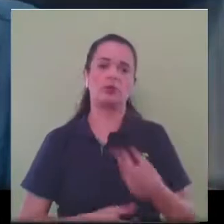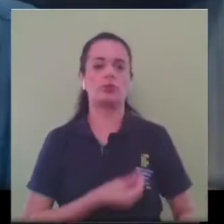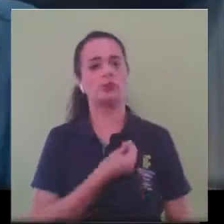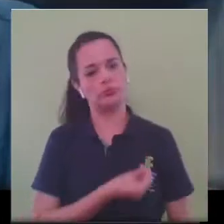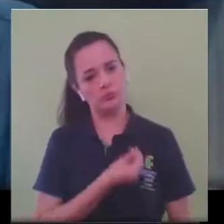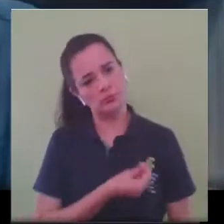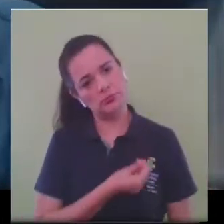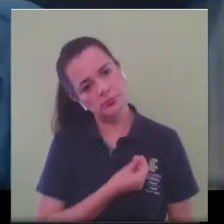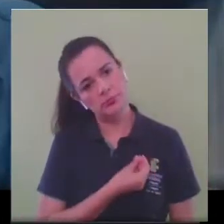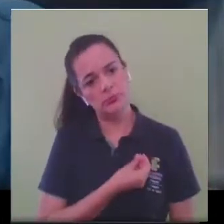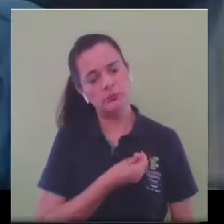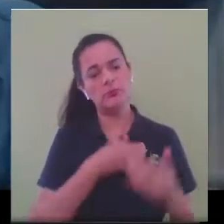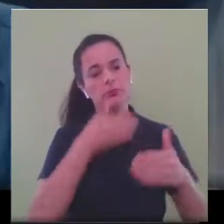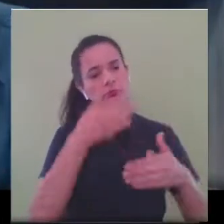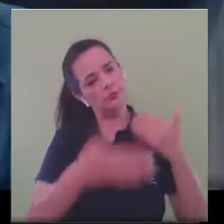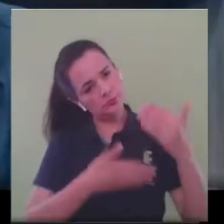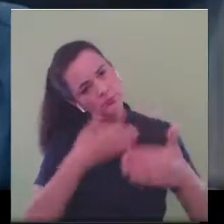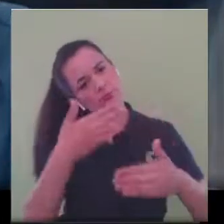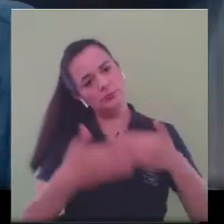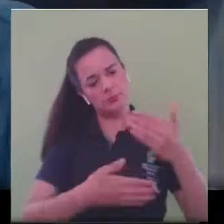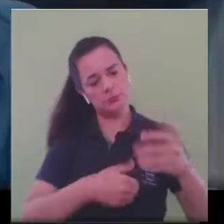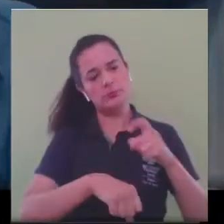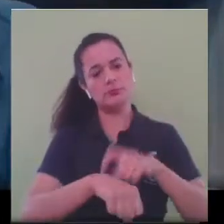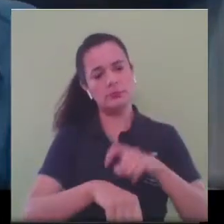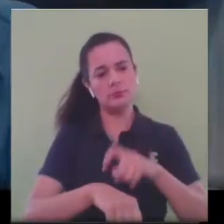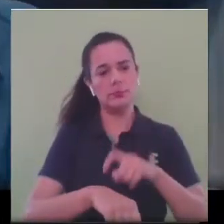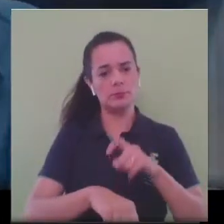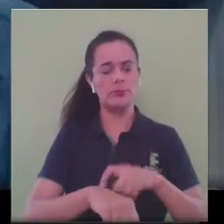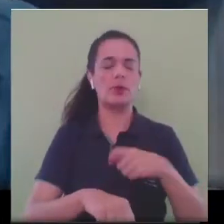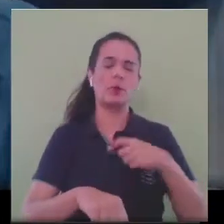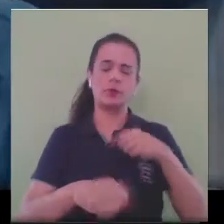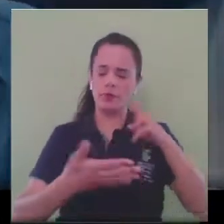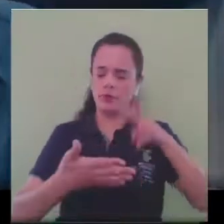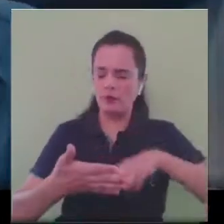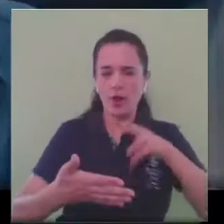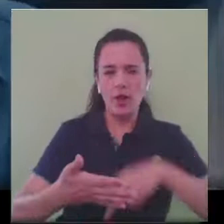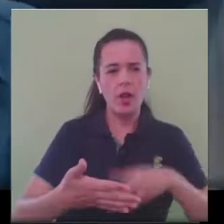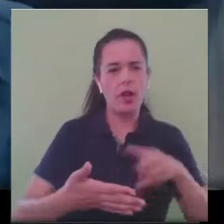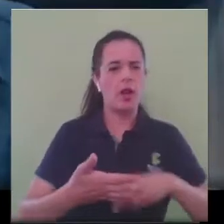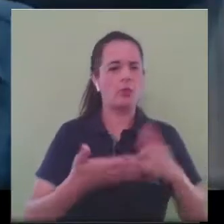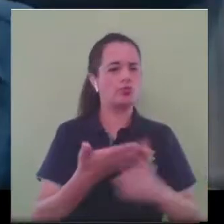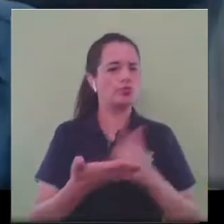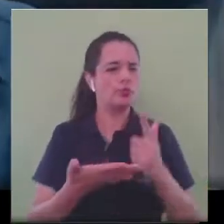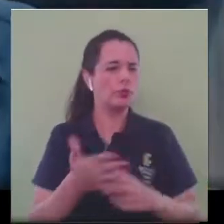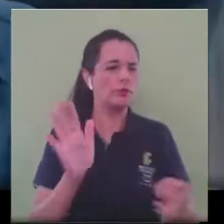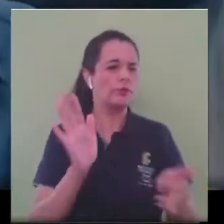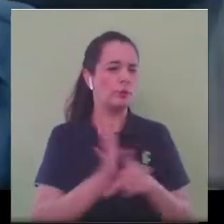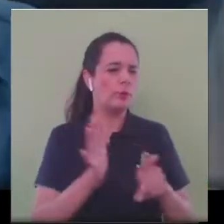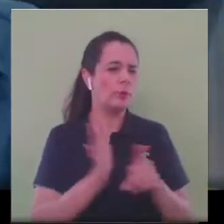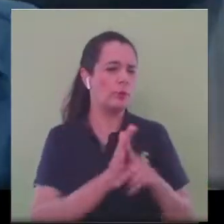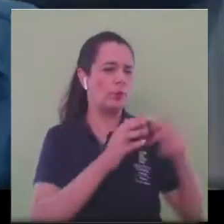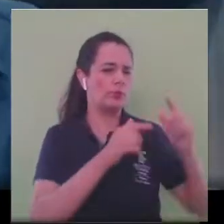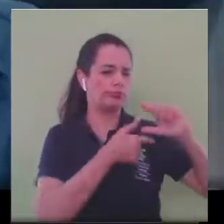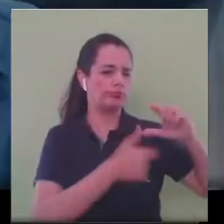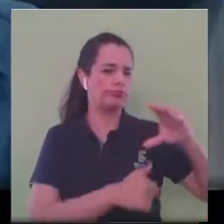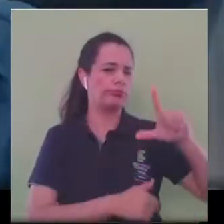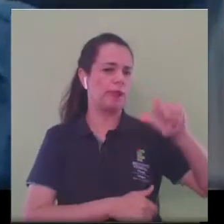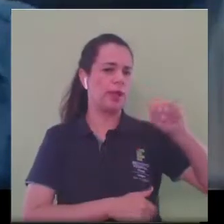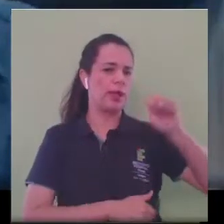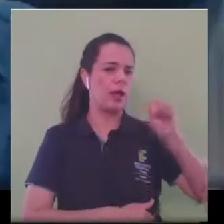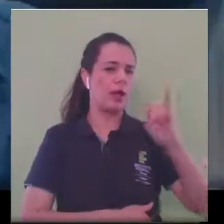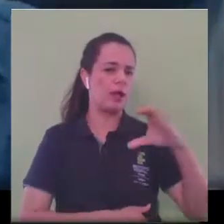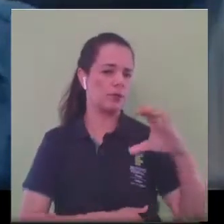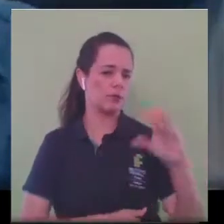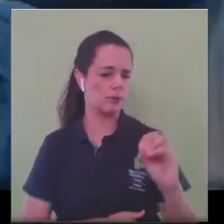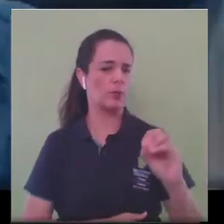com o passar do tempo, você lê e relê uma obra clássica, você vai se aprofundar, você vai se melhorar como indivíduo, com